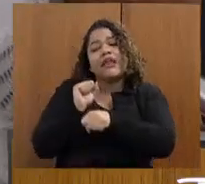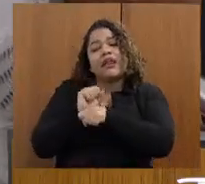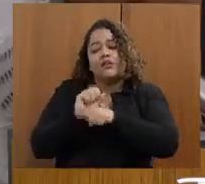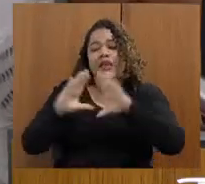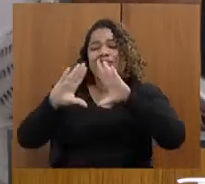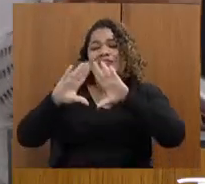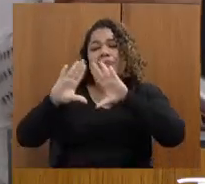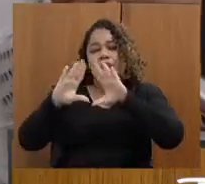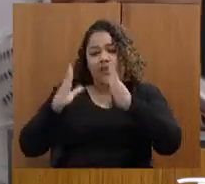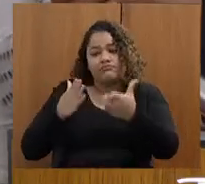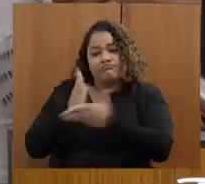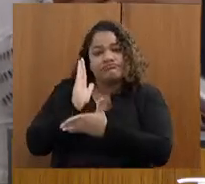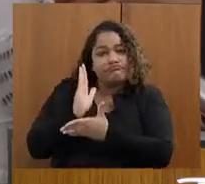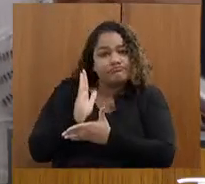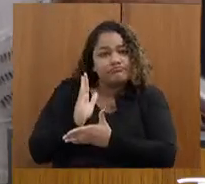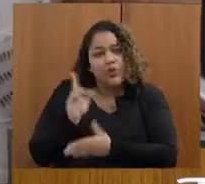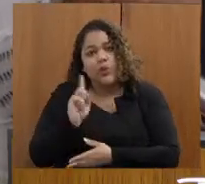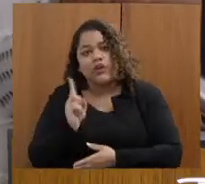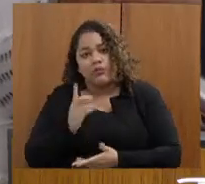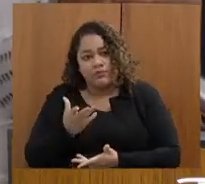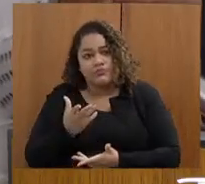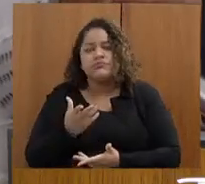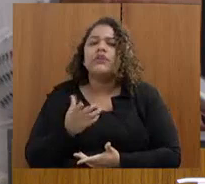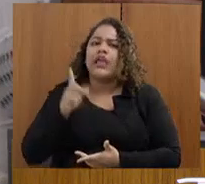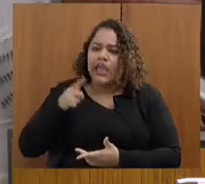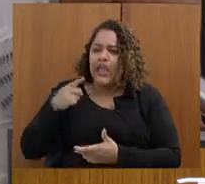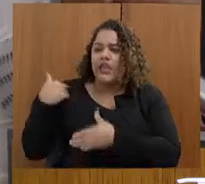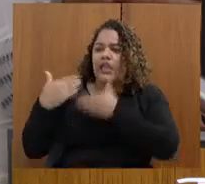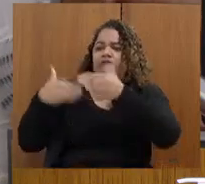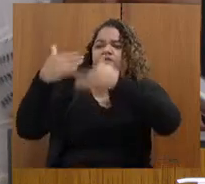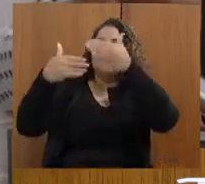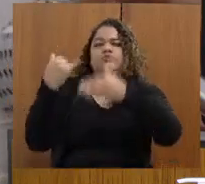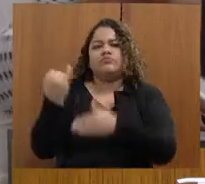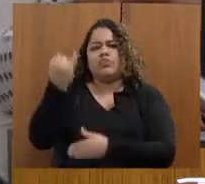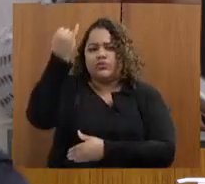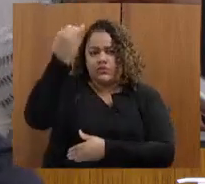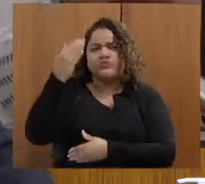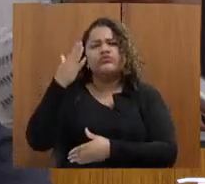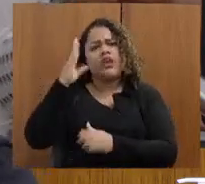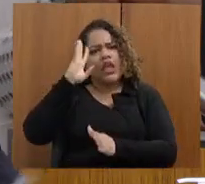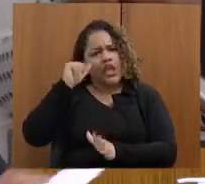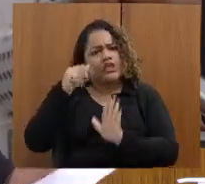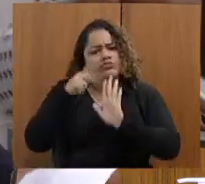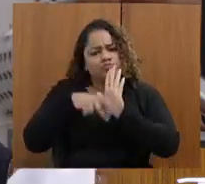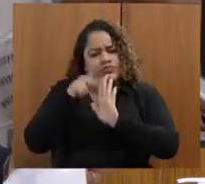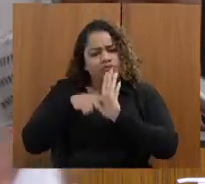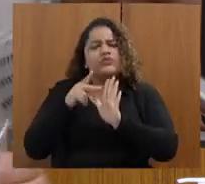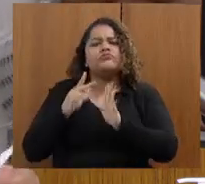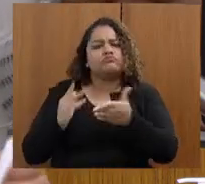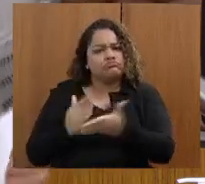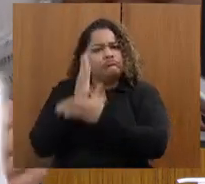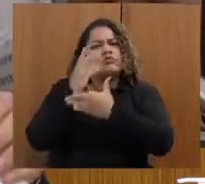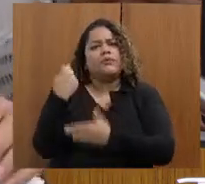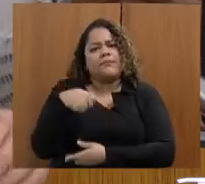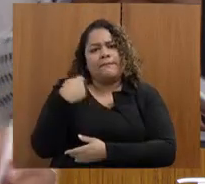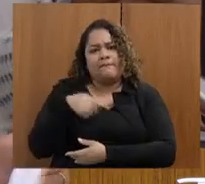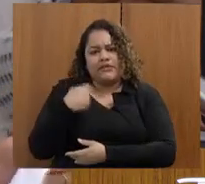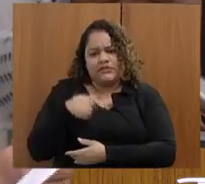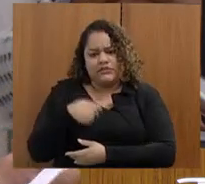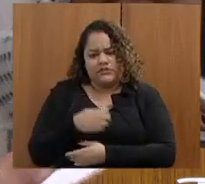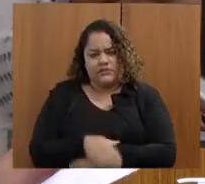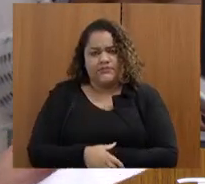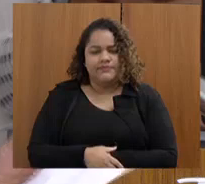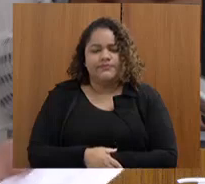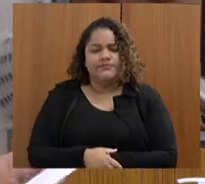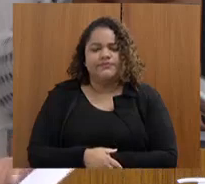né é um avanço muito importante eu tenho certeza absoluta que esse projeto deverá ser aprovado aqui na assembleia